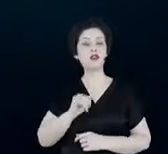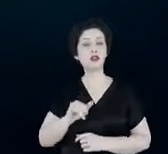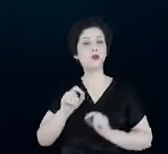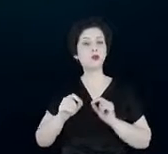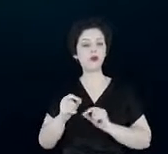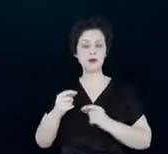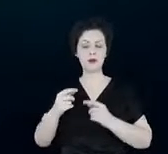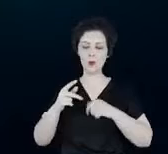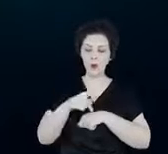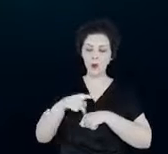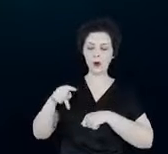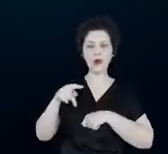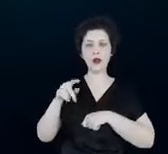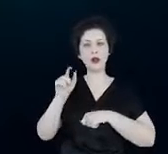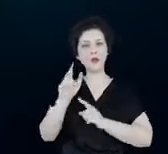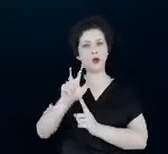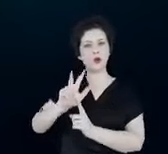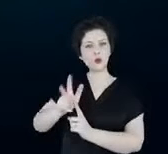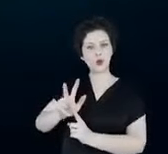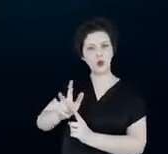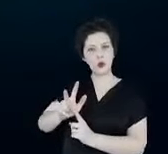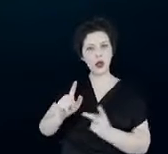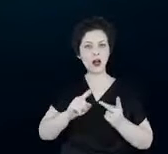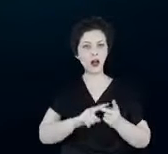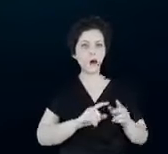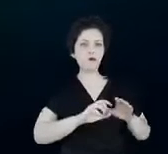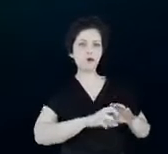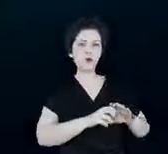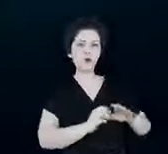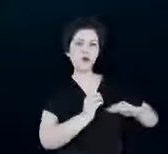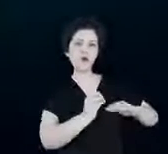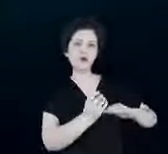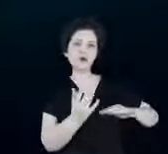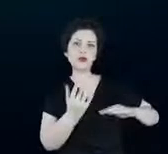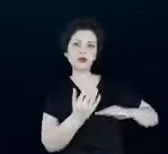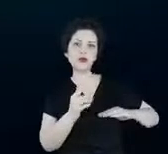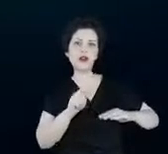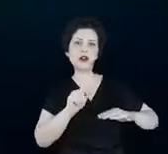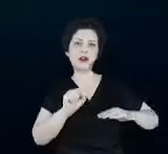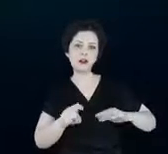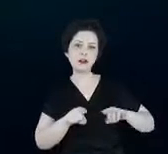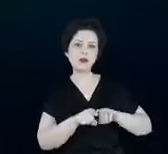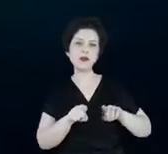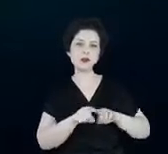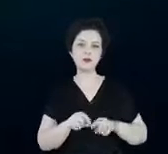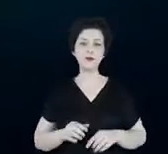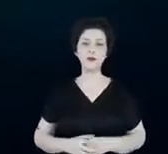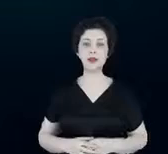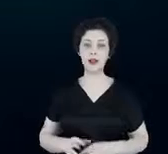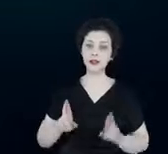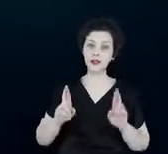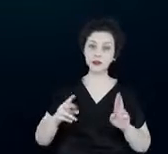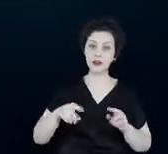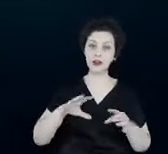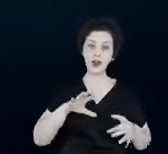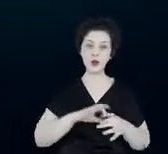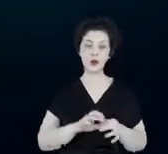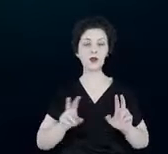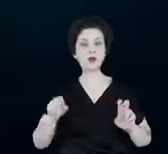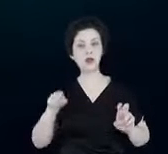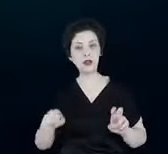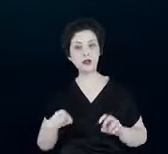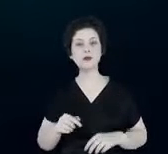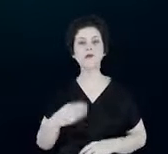renovável muito focado e solar eólica biomassa também bom Espero poder aí também fazer alguma conexão com vocês em nosso isso